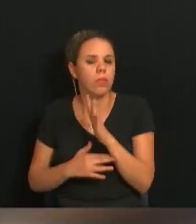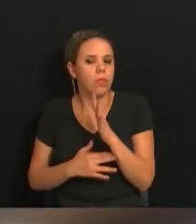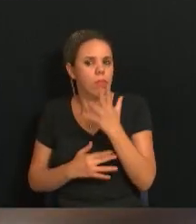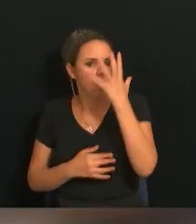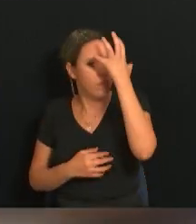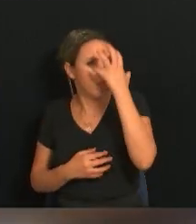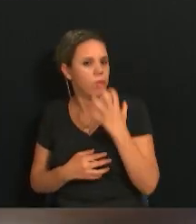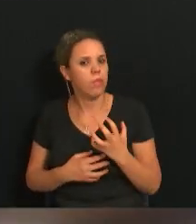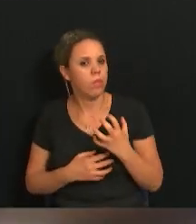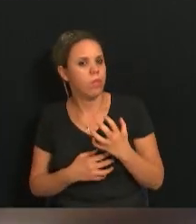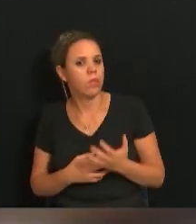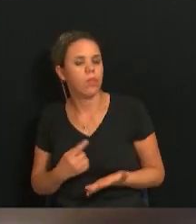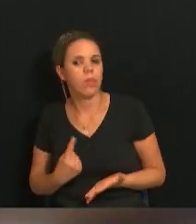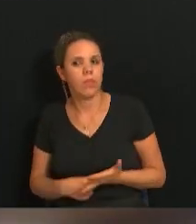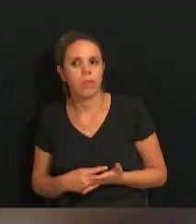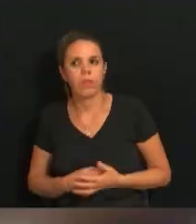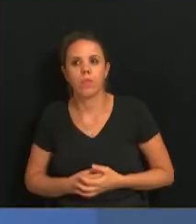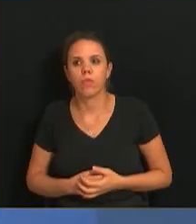e comprometida.